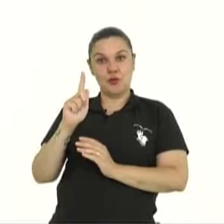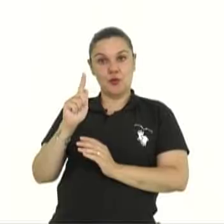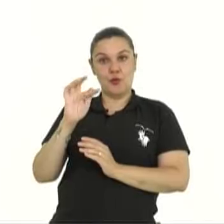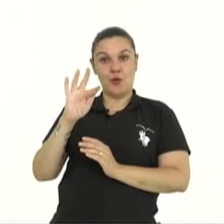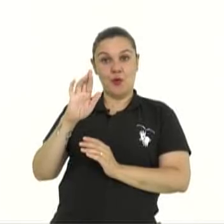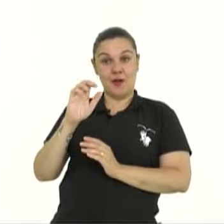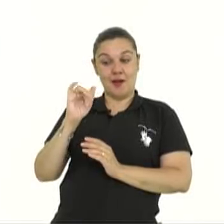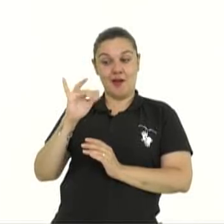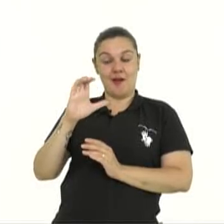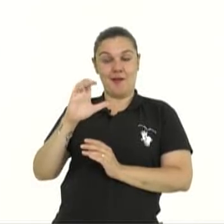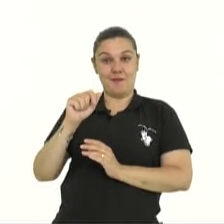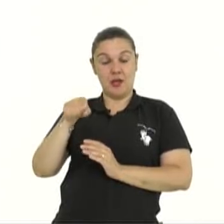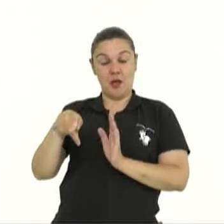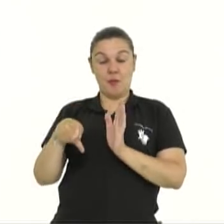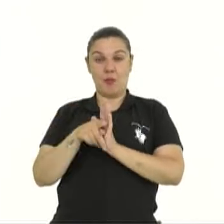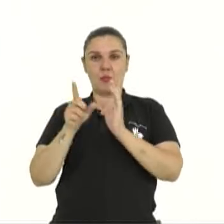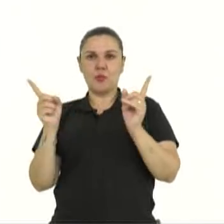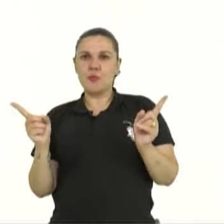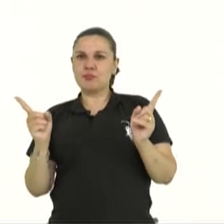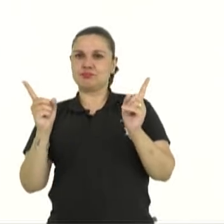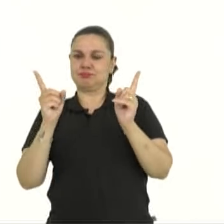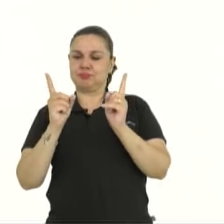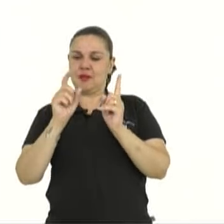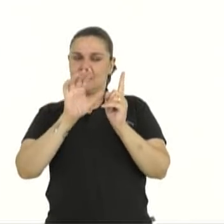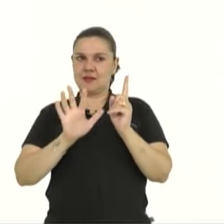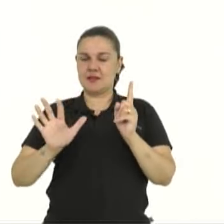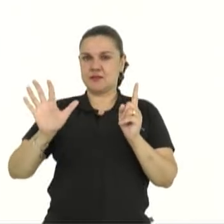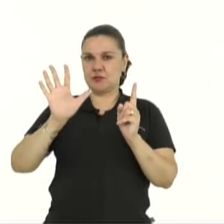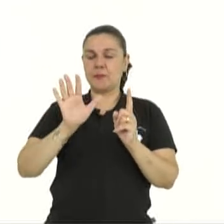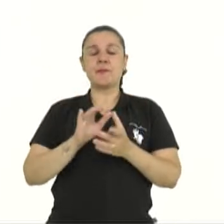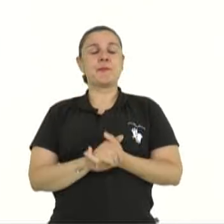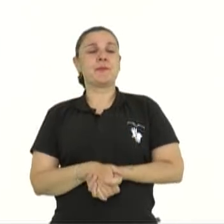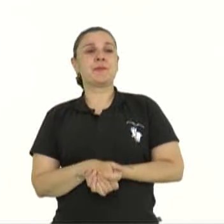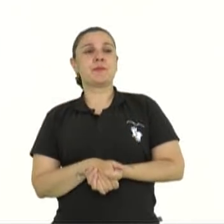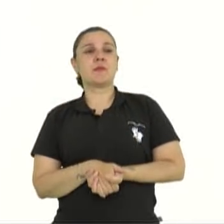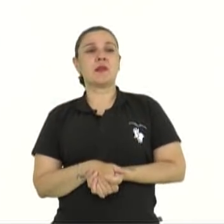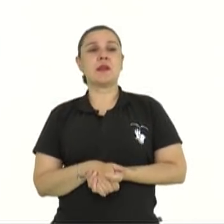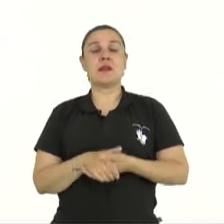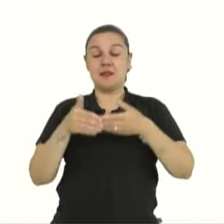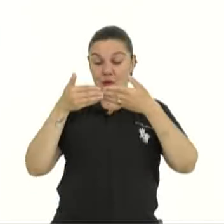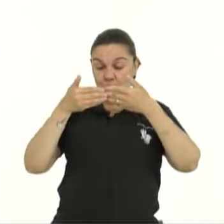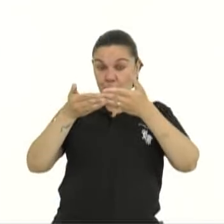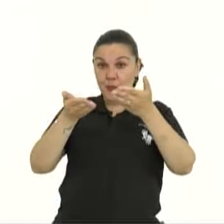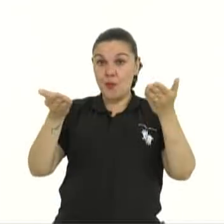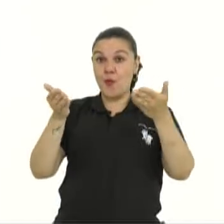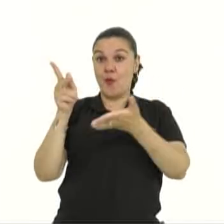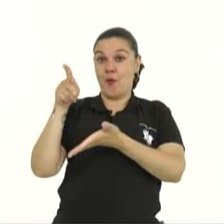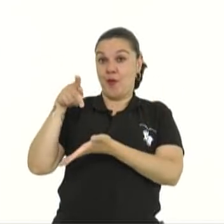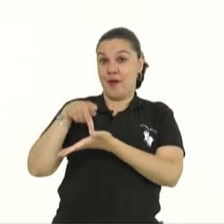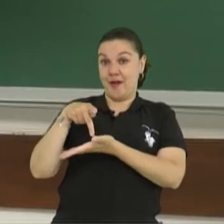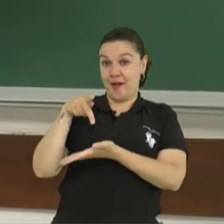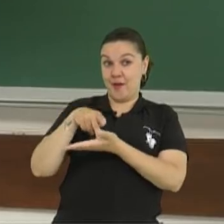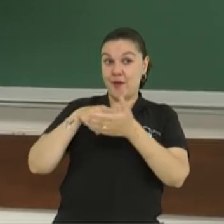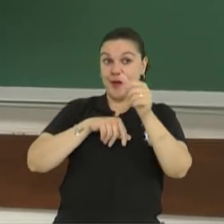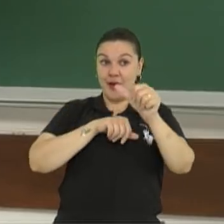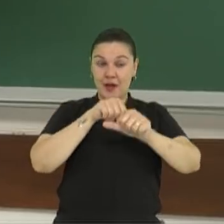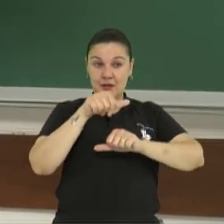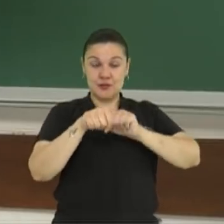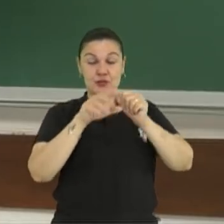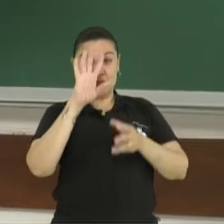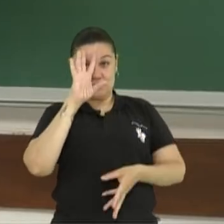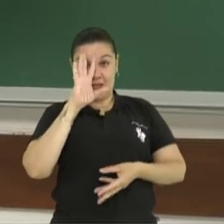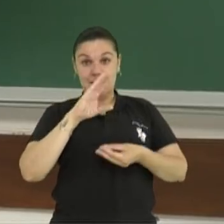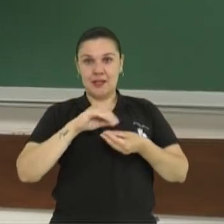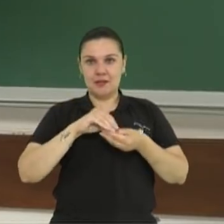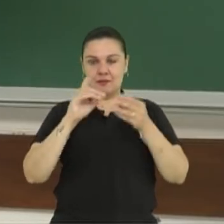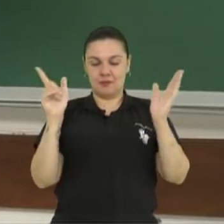proporção de redução dessa área aqui, da paisagem real, do tamanho real, para